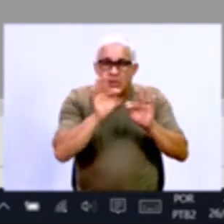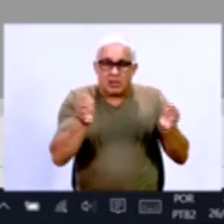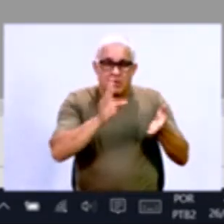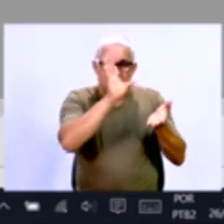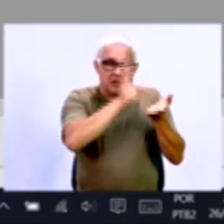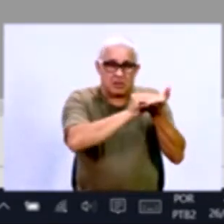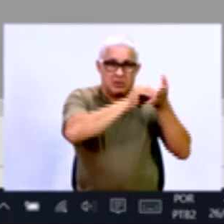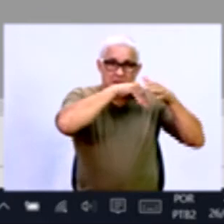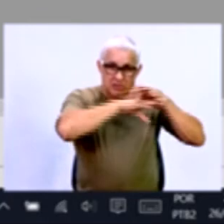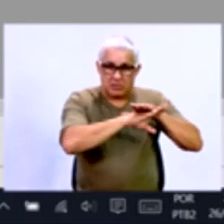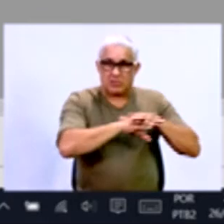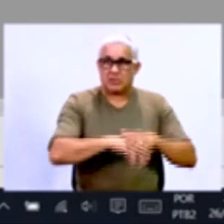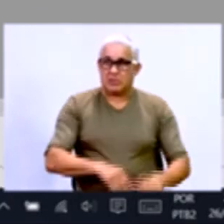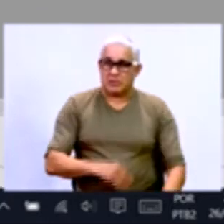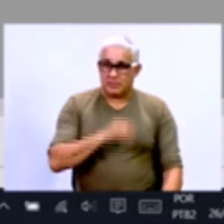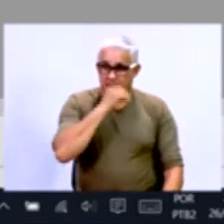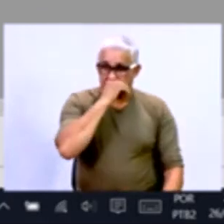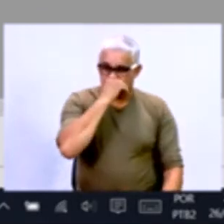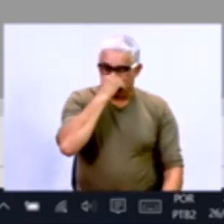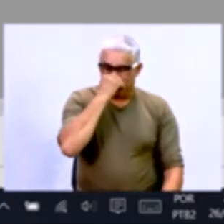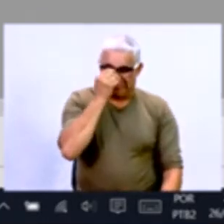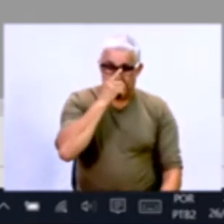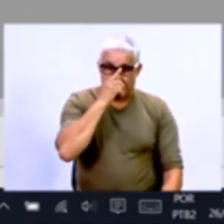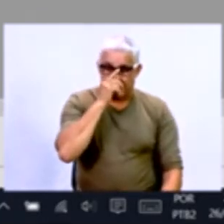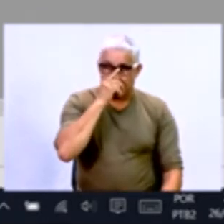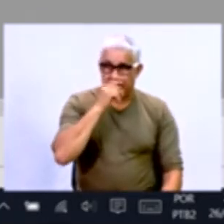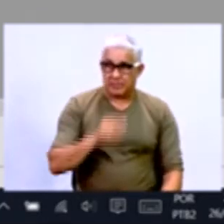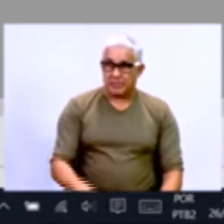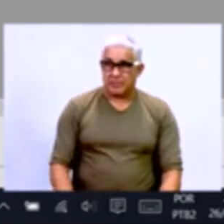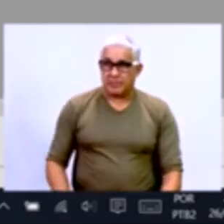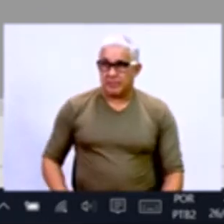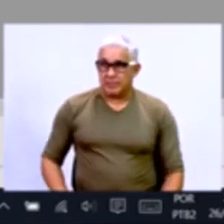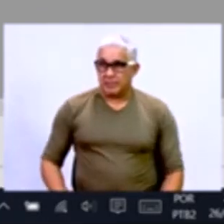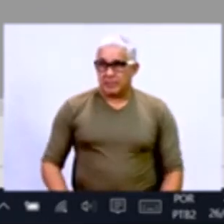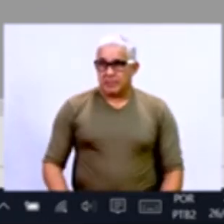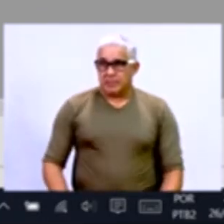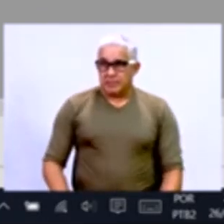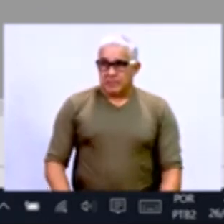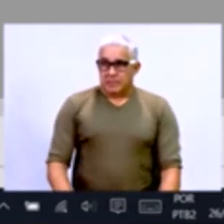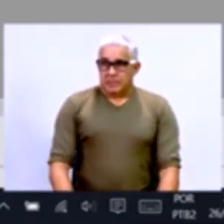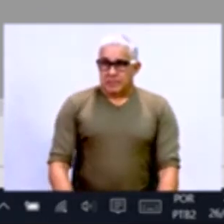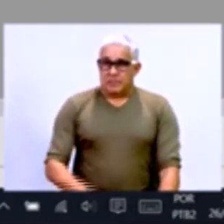usar o abrir, né? Então, eu vou colocar aqui...